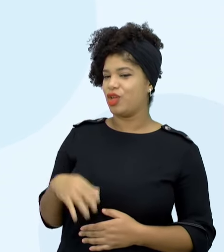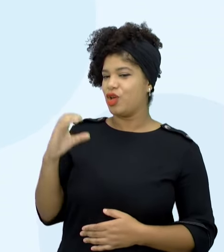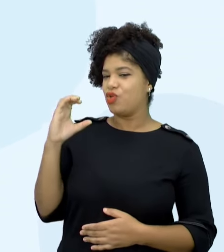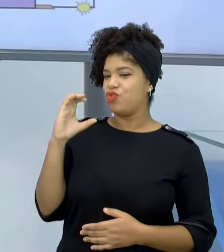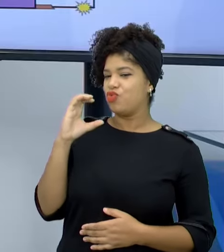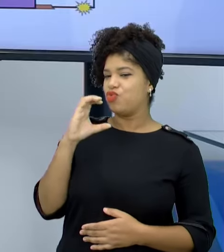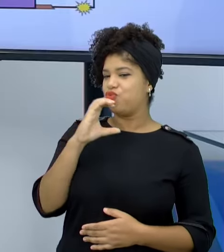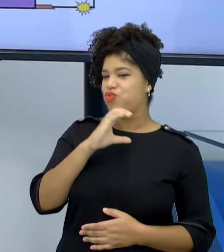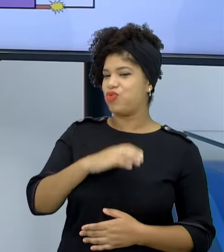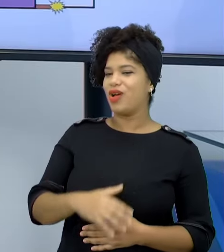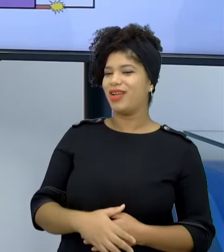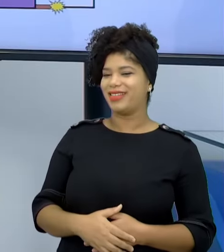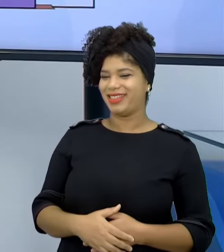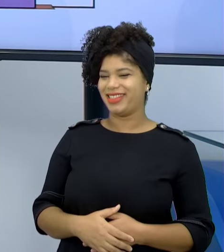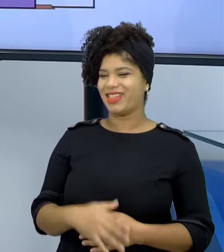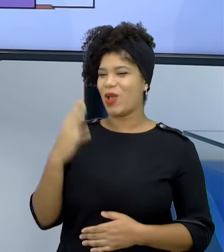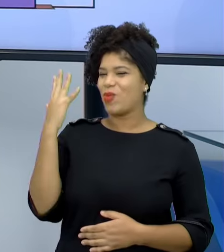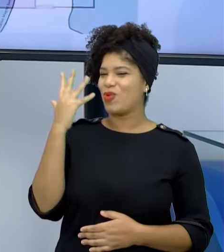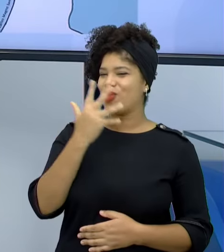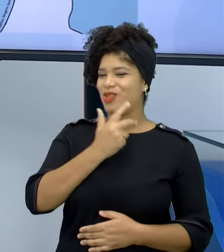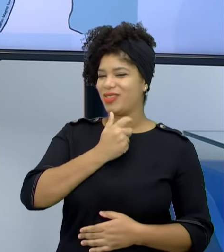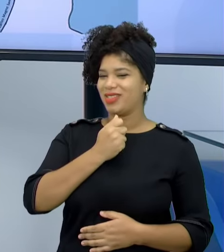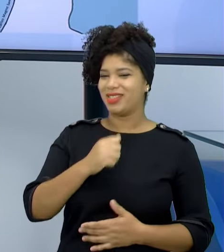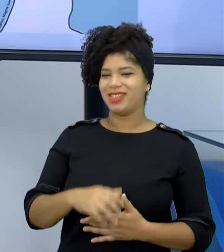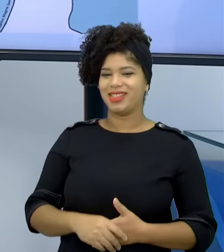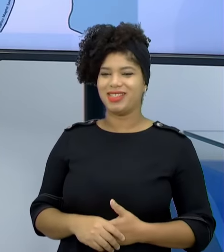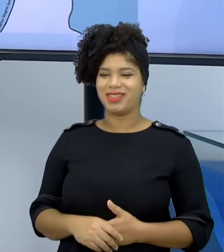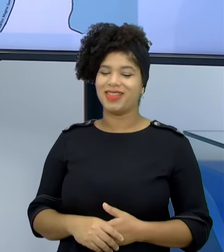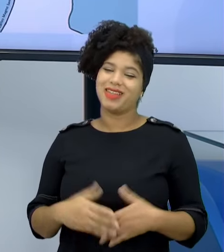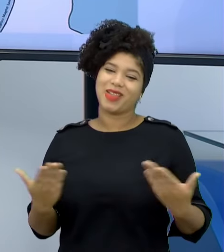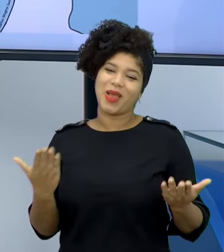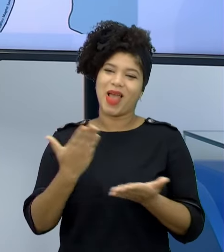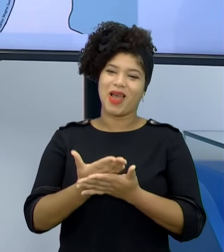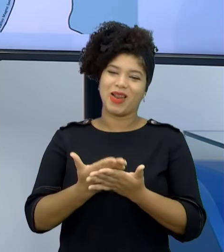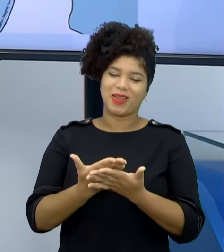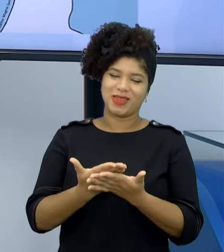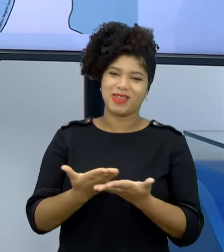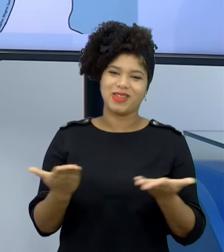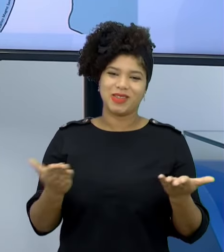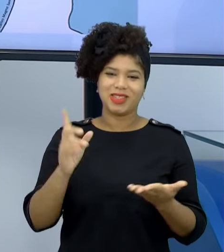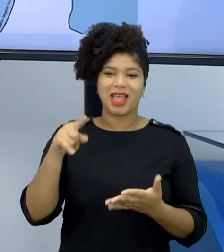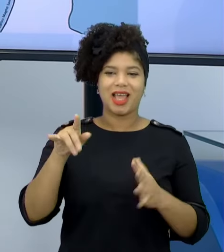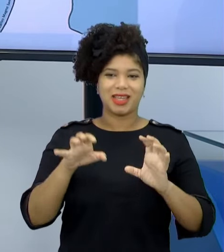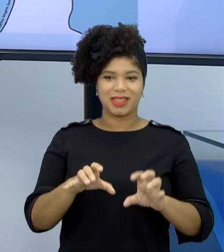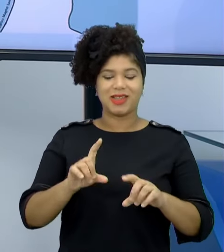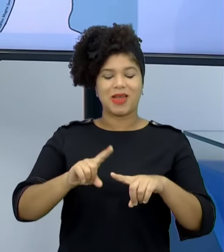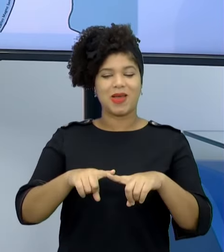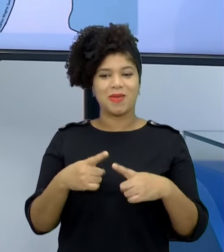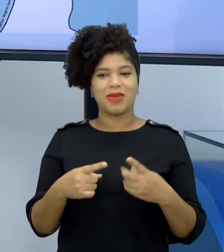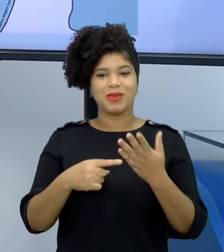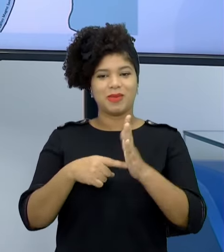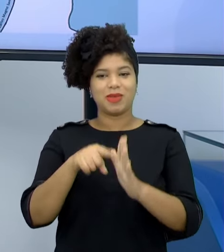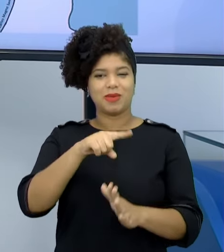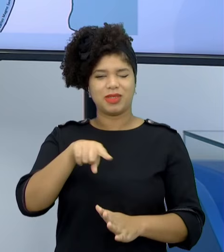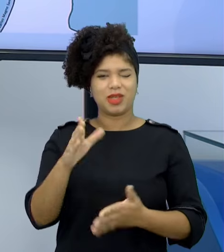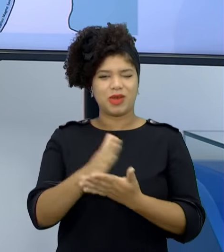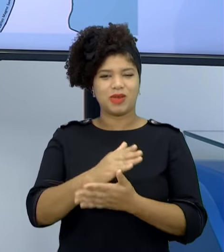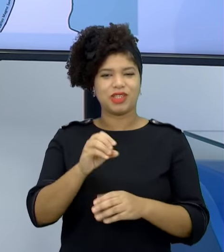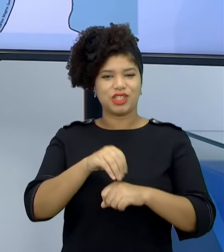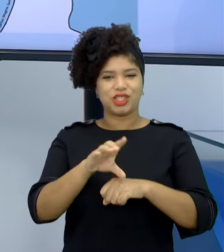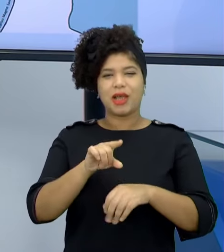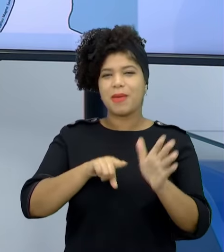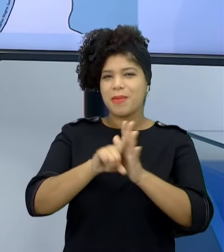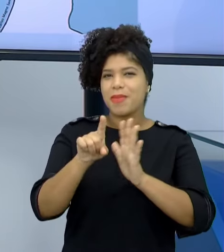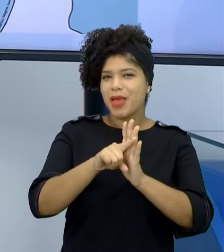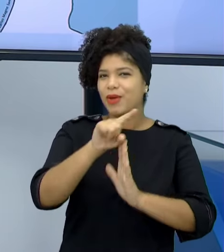tal. Ah, que bonitinho, né? Bom, a aula de hoje era isso, mas a gente precisa trazer algumas coisas para você.